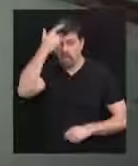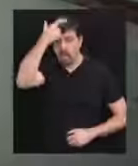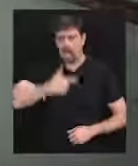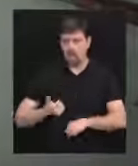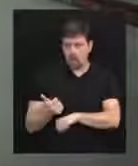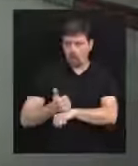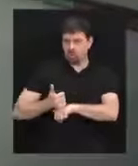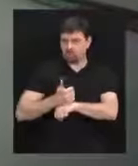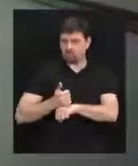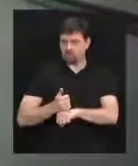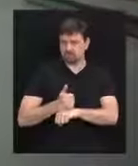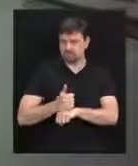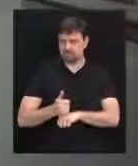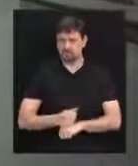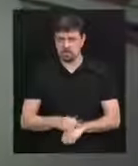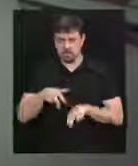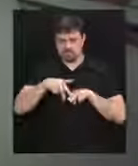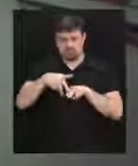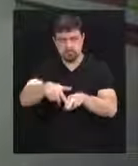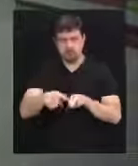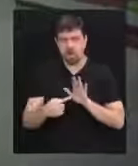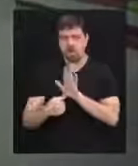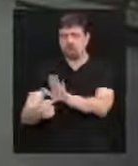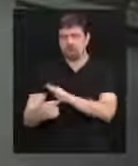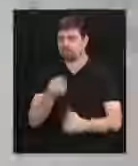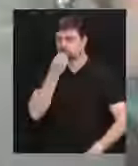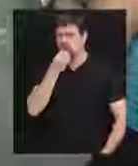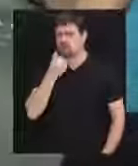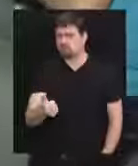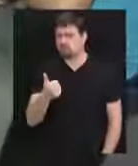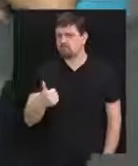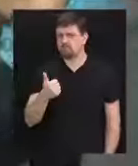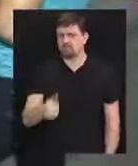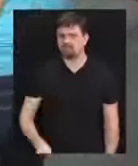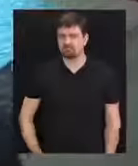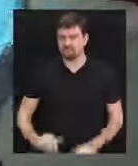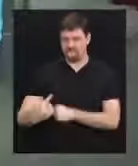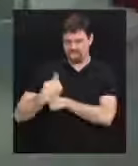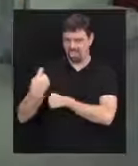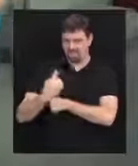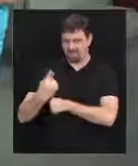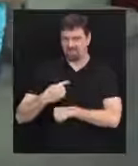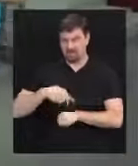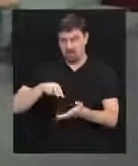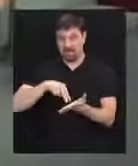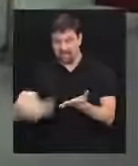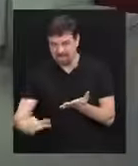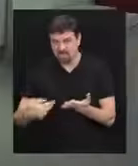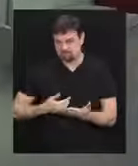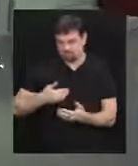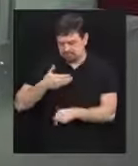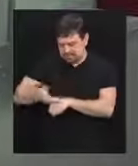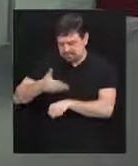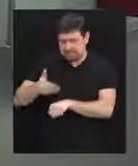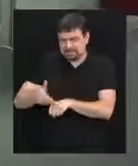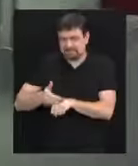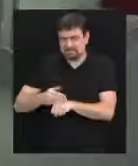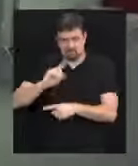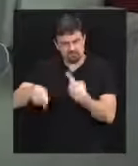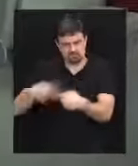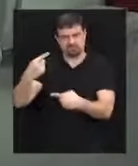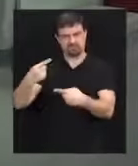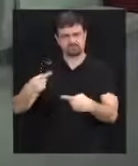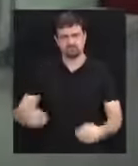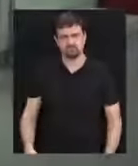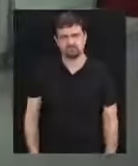Agora eu encarnei o verdadeiro skatista. Vou mostrar pra Gabriela que eu sou bom pra caramba. Você duvidou de mim, né? Eu caí, fiz umas aulas, tô bem pra caramba. Você